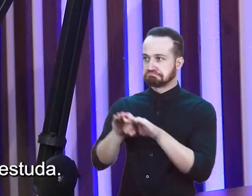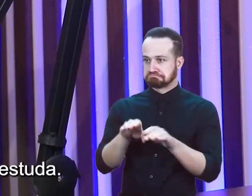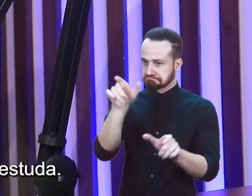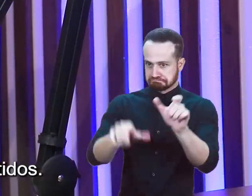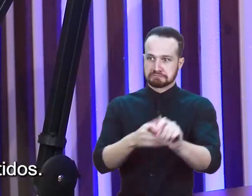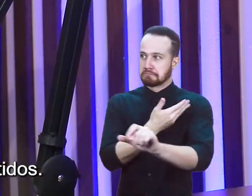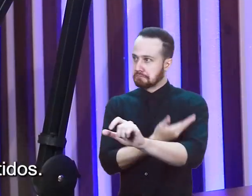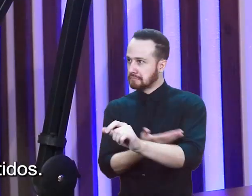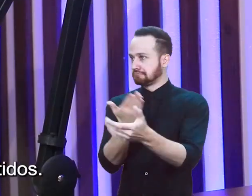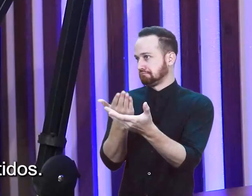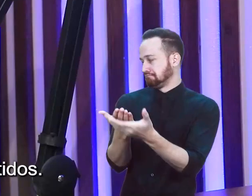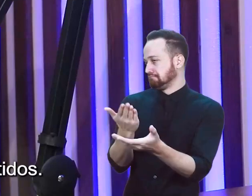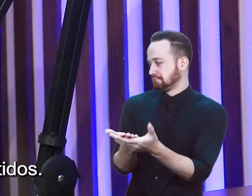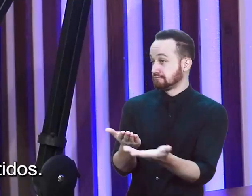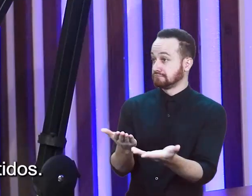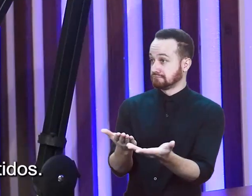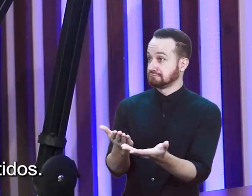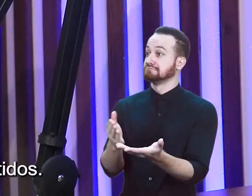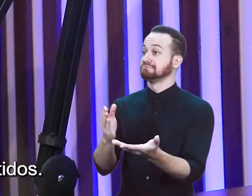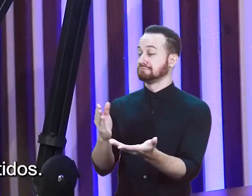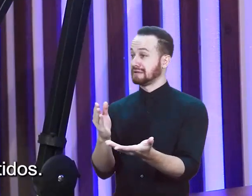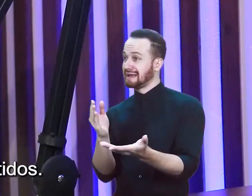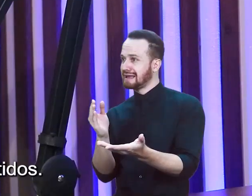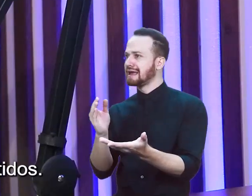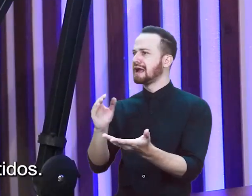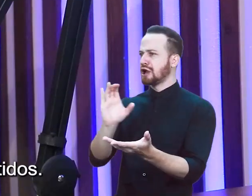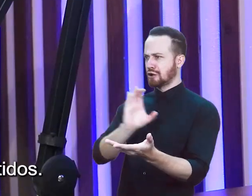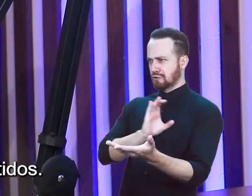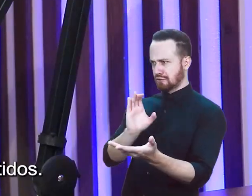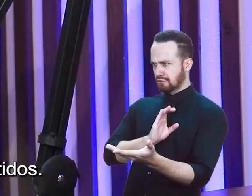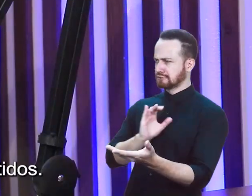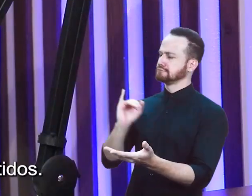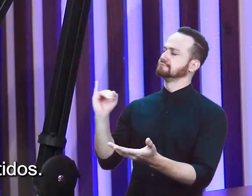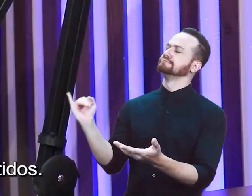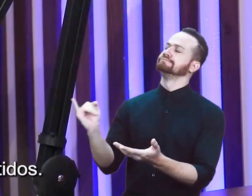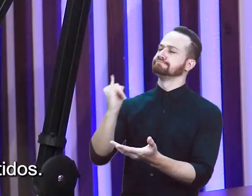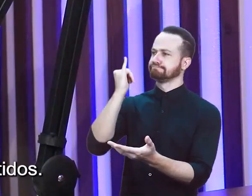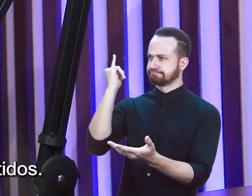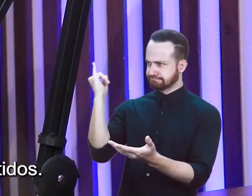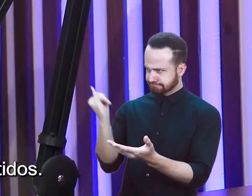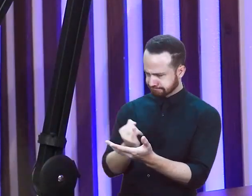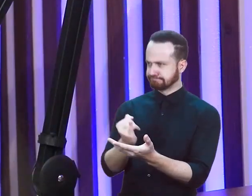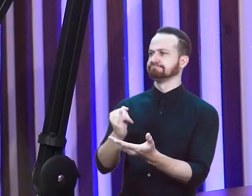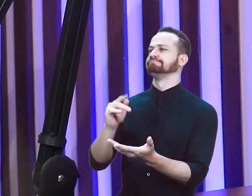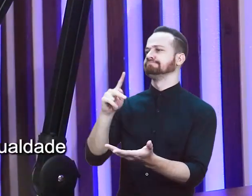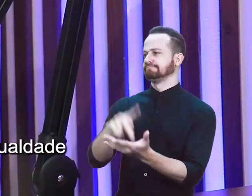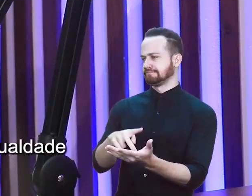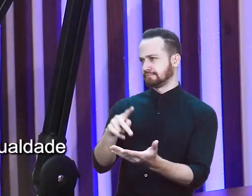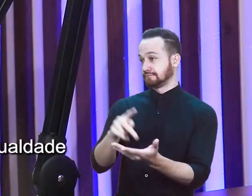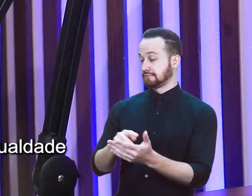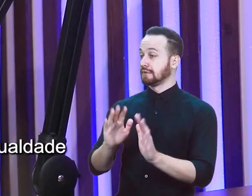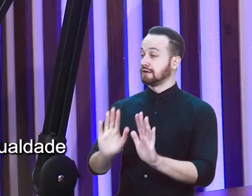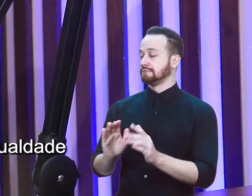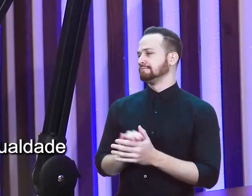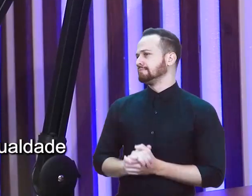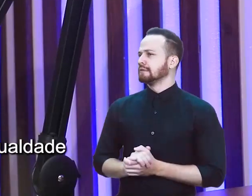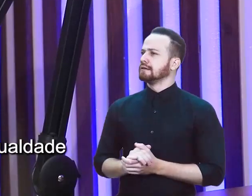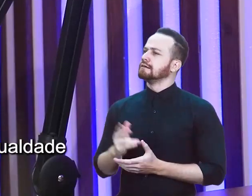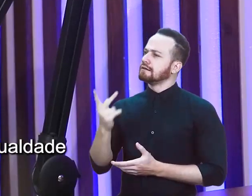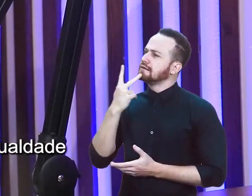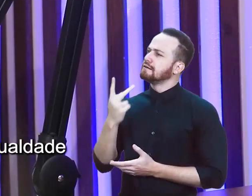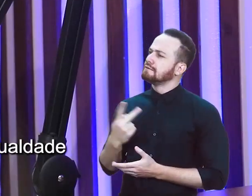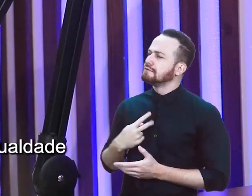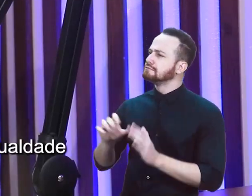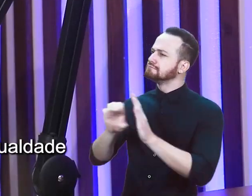que estuda. Então, garantir-se cotas é fundamental em todos os sentidos. Depois, você citou